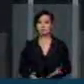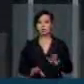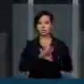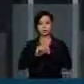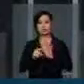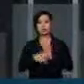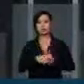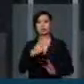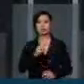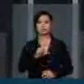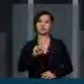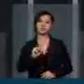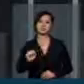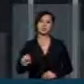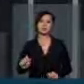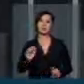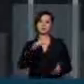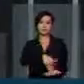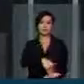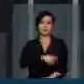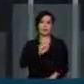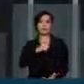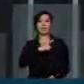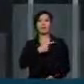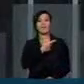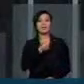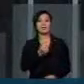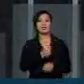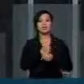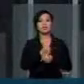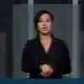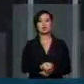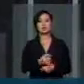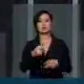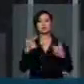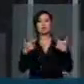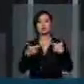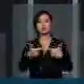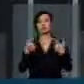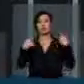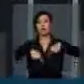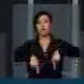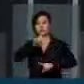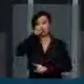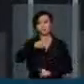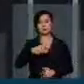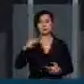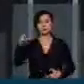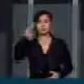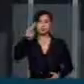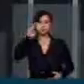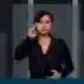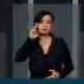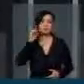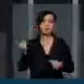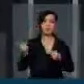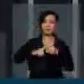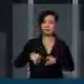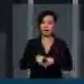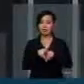de 88 resultou em 20 anos de luta contra a ditadura militar, a redemocratização e todo um processo